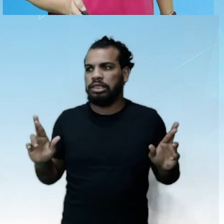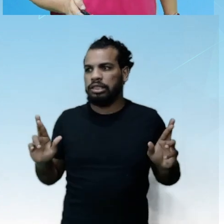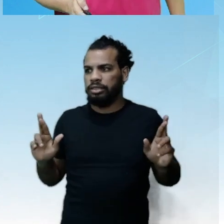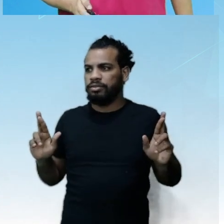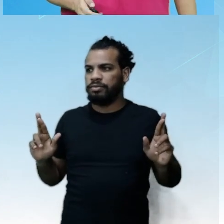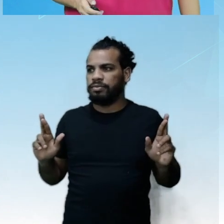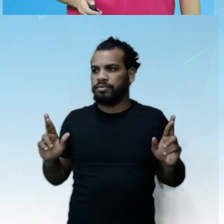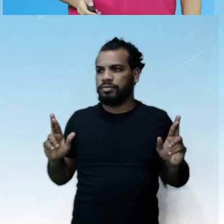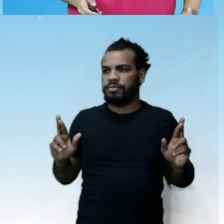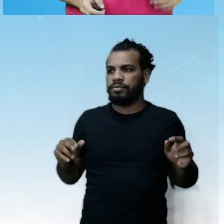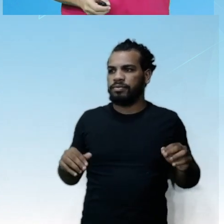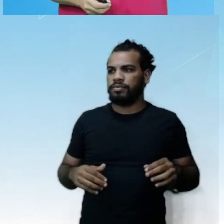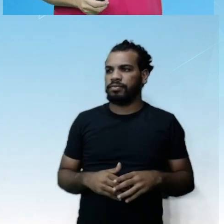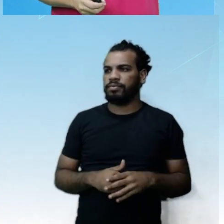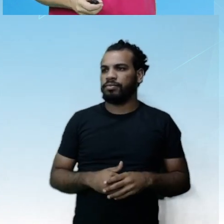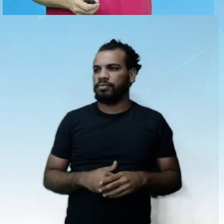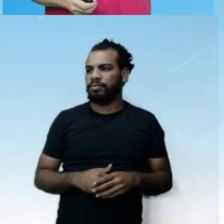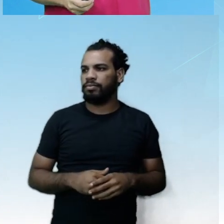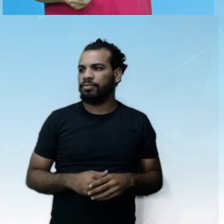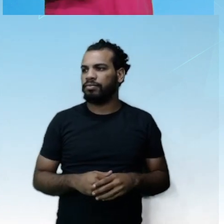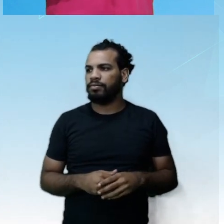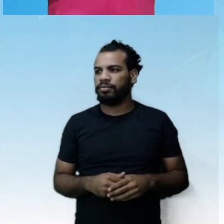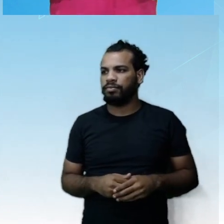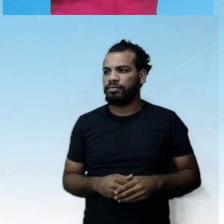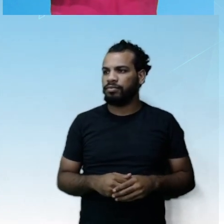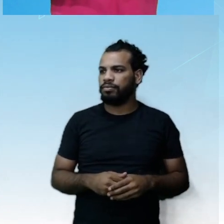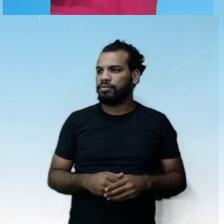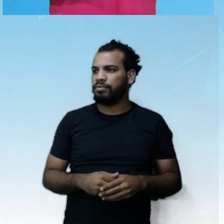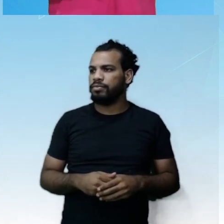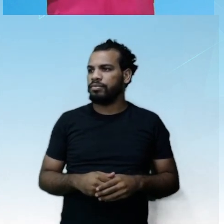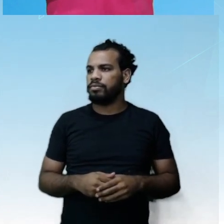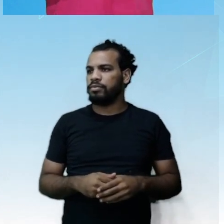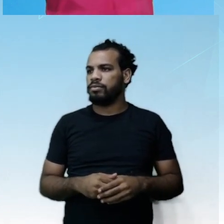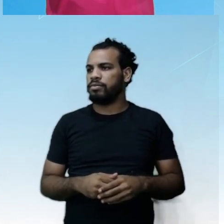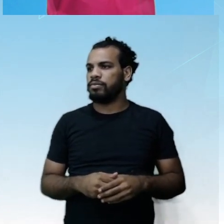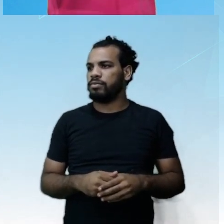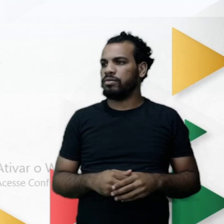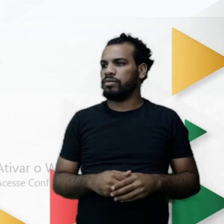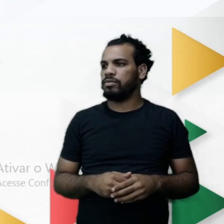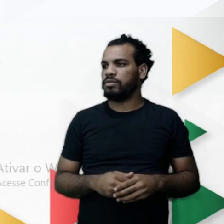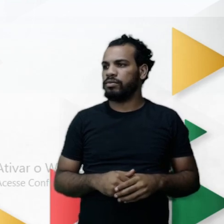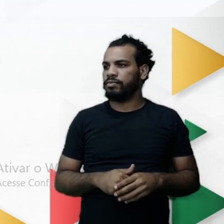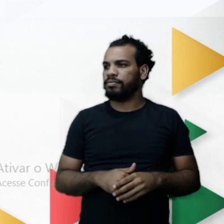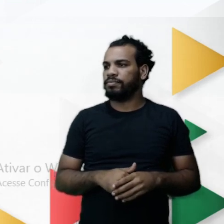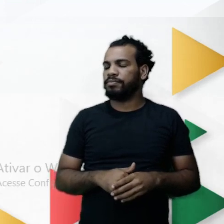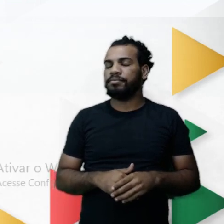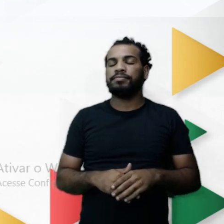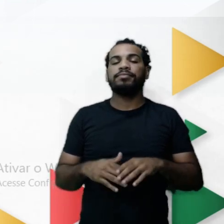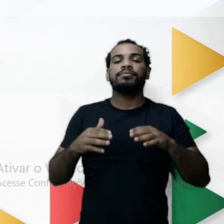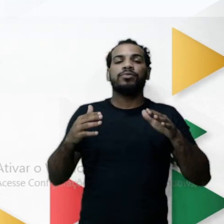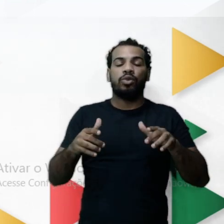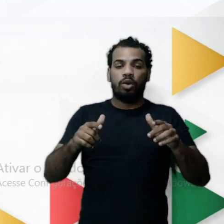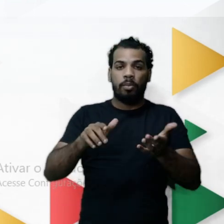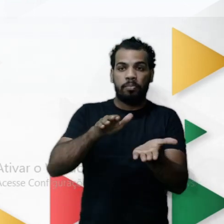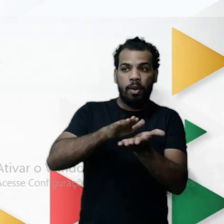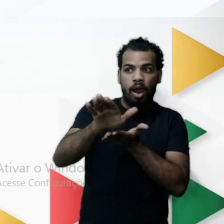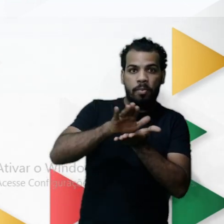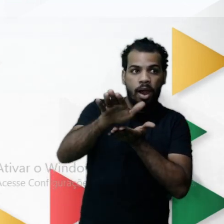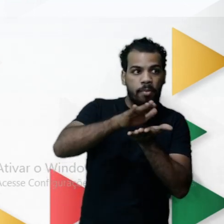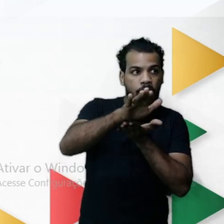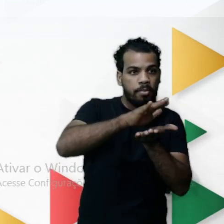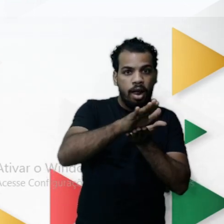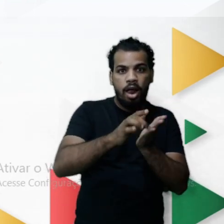conhecer mais adiante. Então, aqui, é dessa forma, as esferas de circulação do gênero